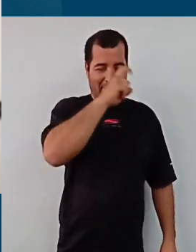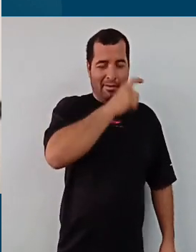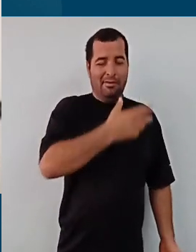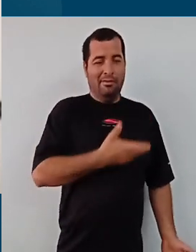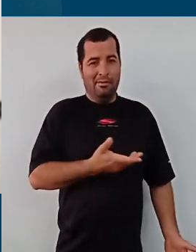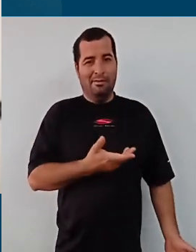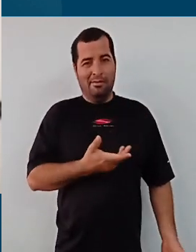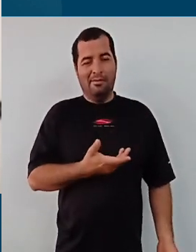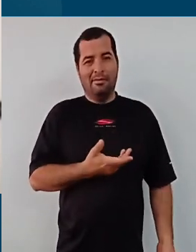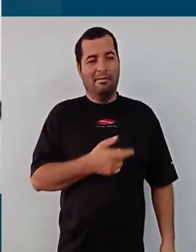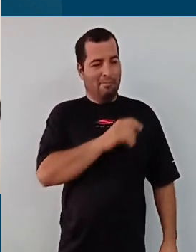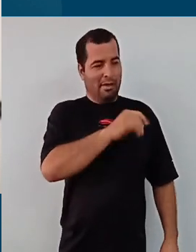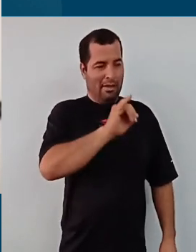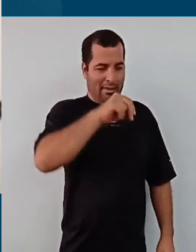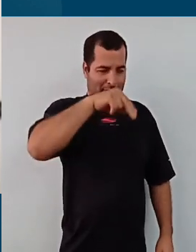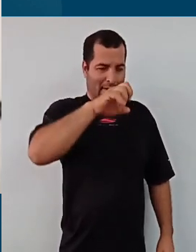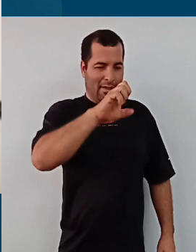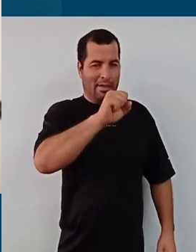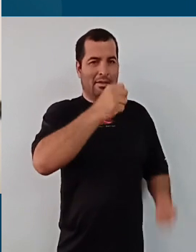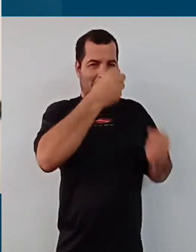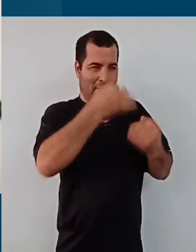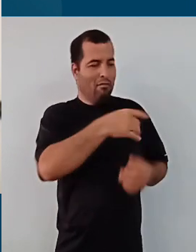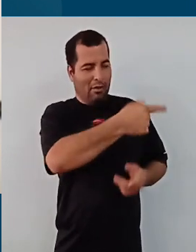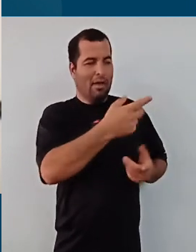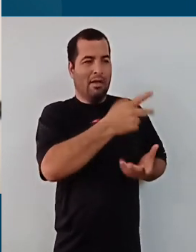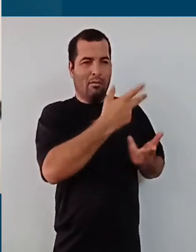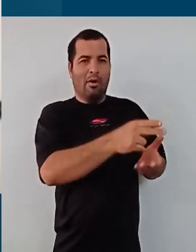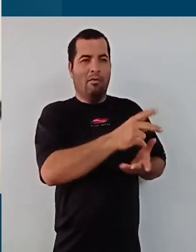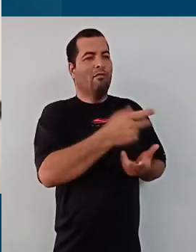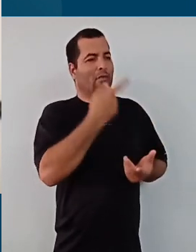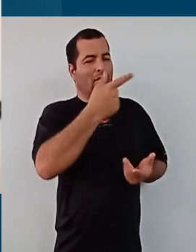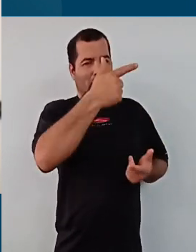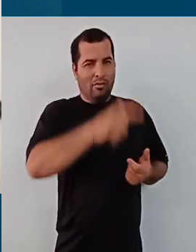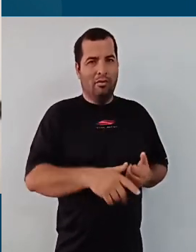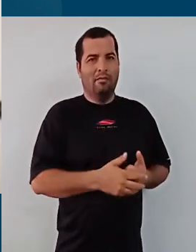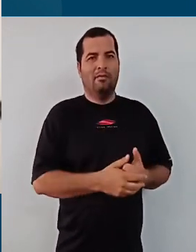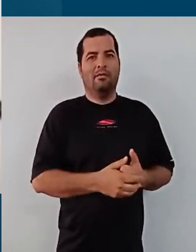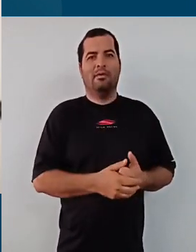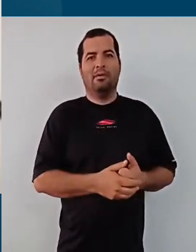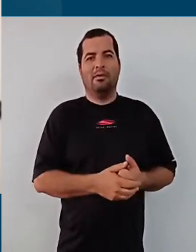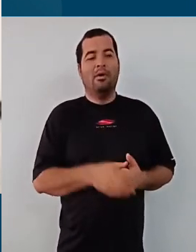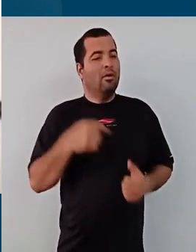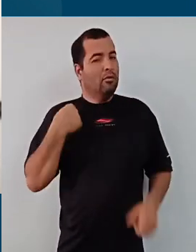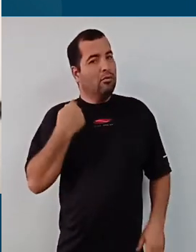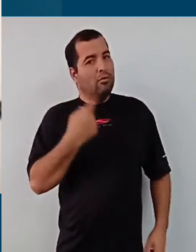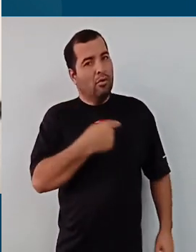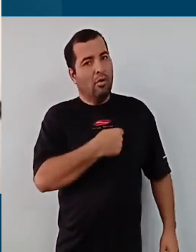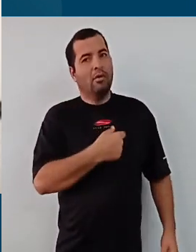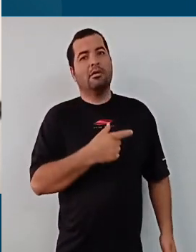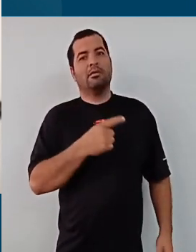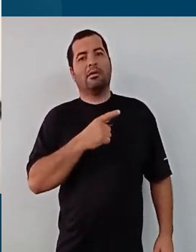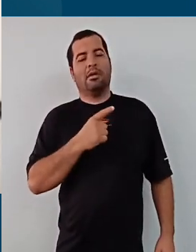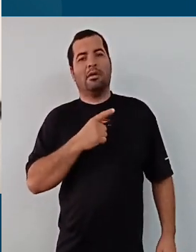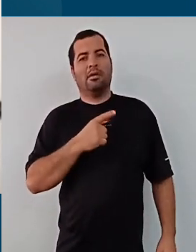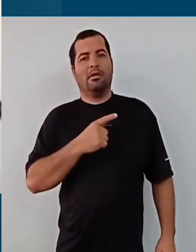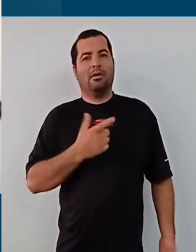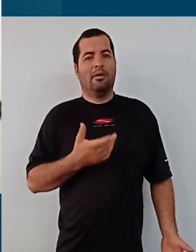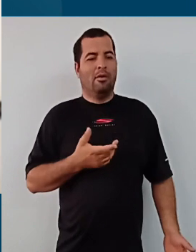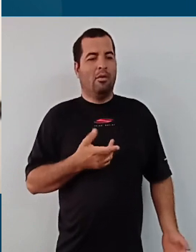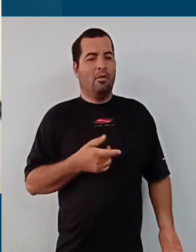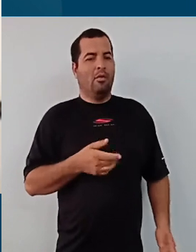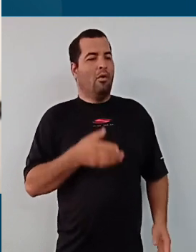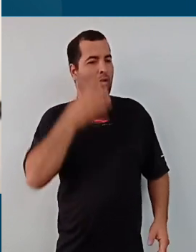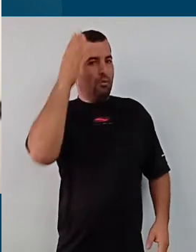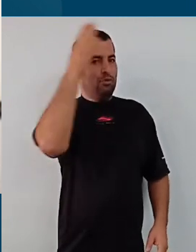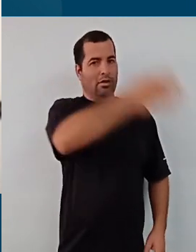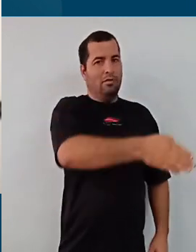que a Inês coloca e você agora repete, né? Que nós temos dois